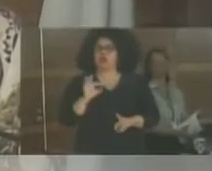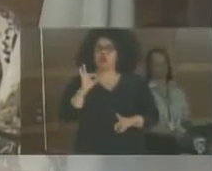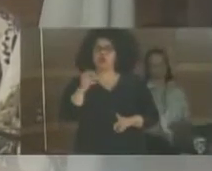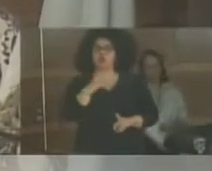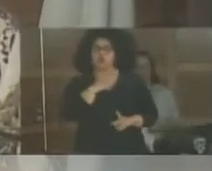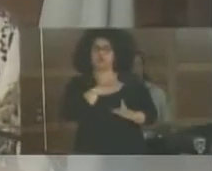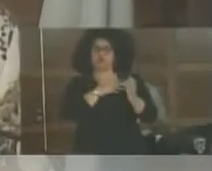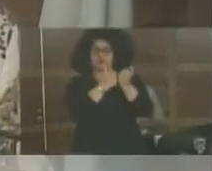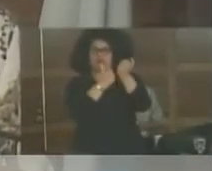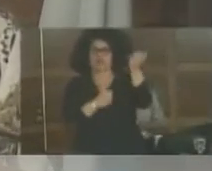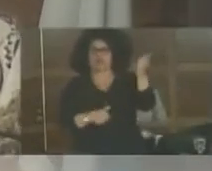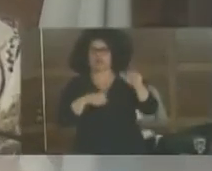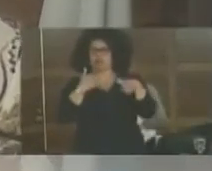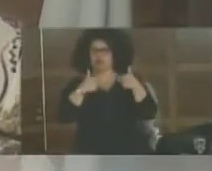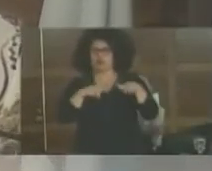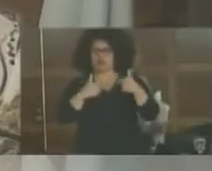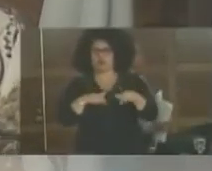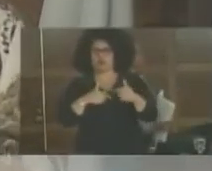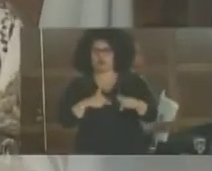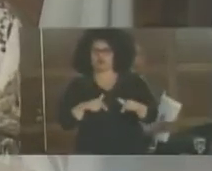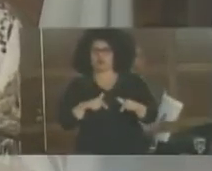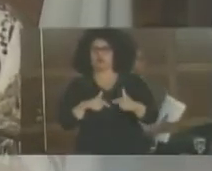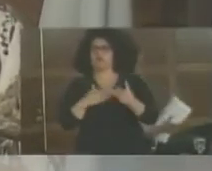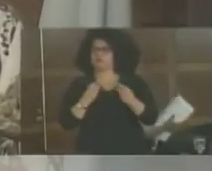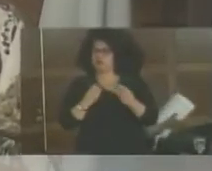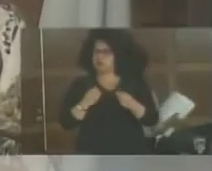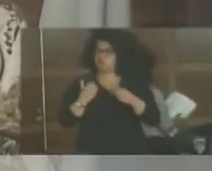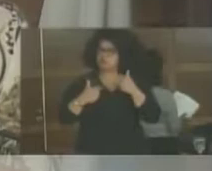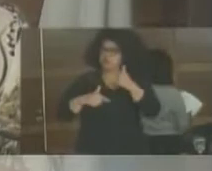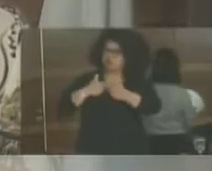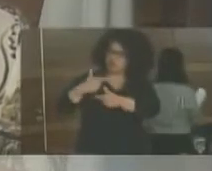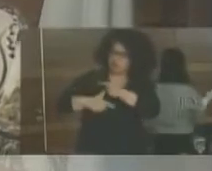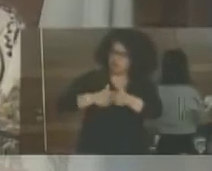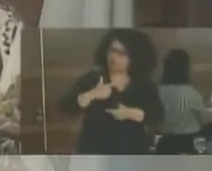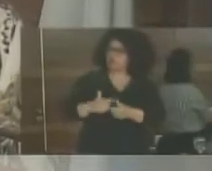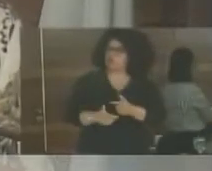nosso gabinete. A gente tem trabalhado bastante.